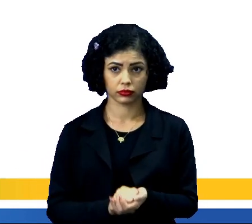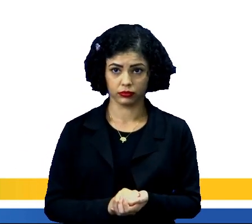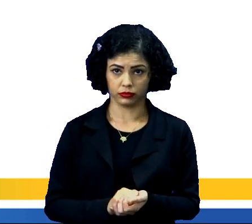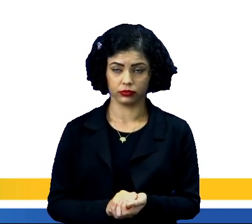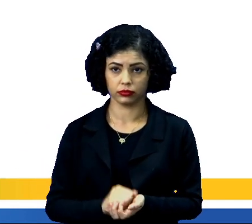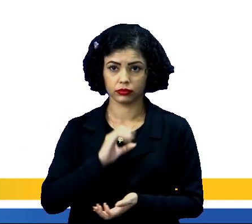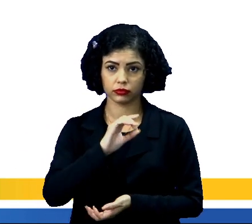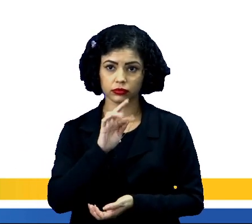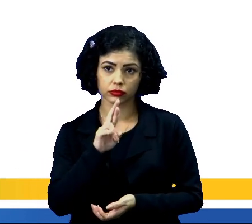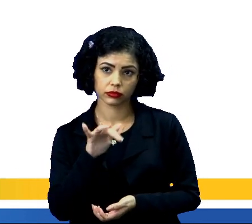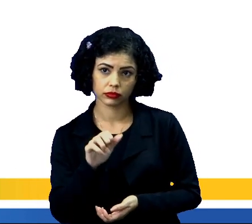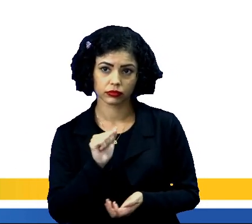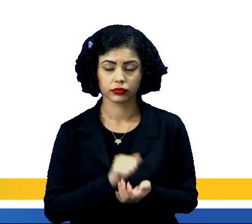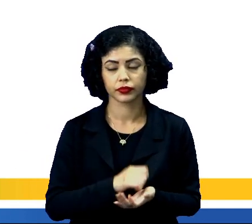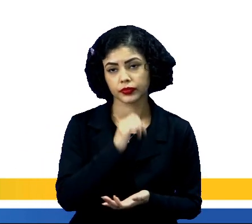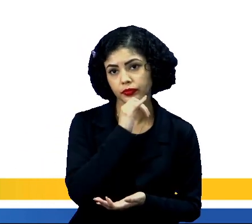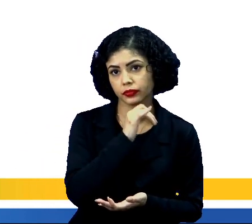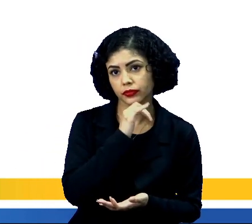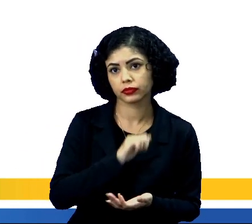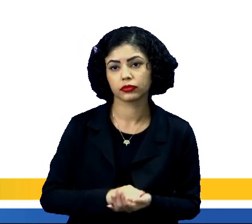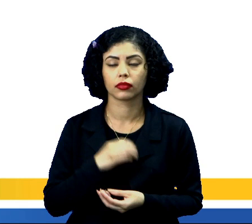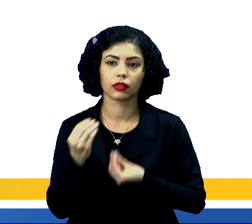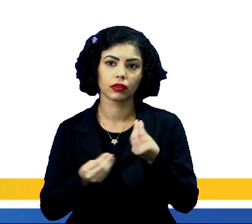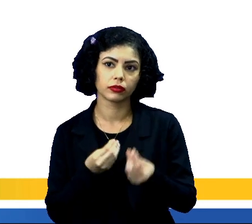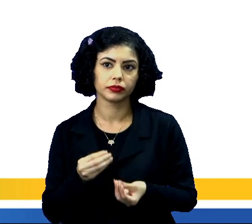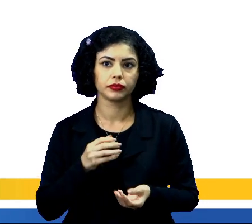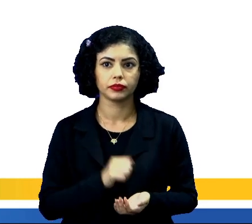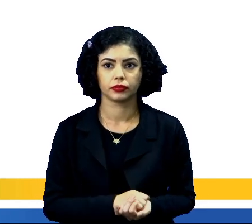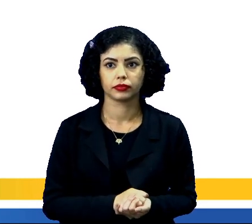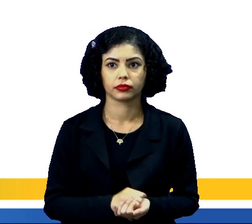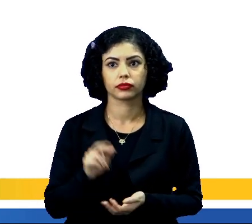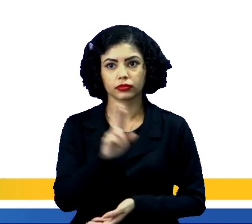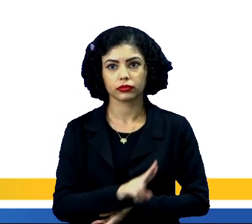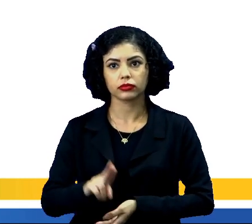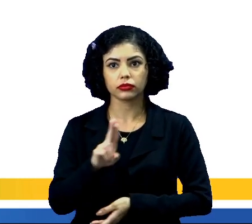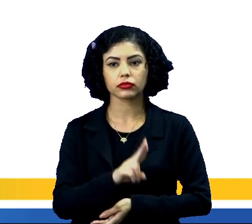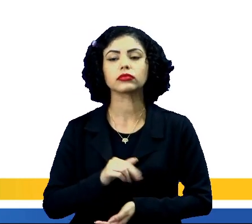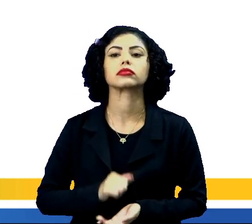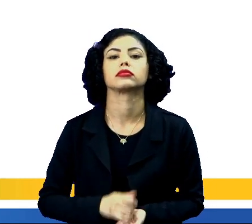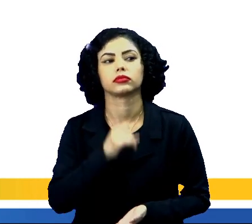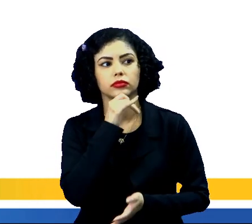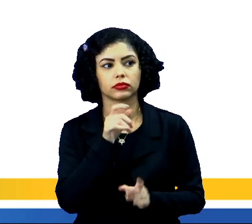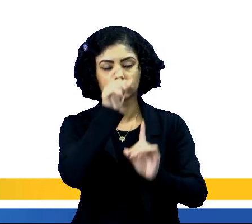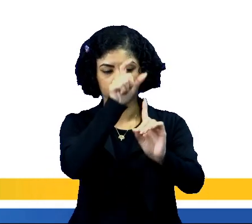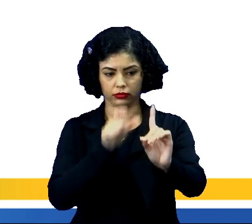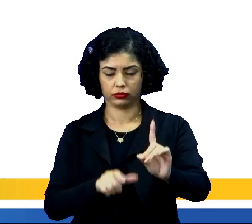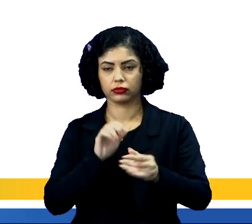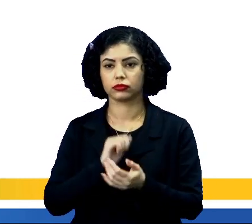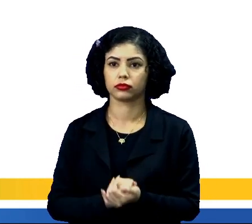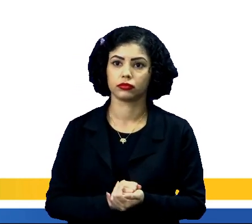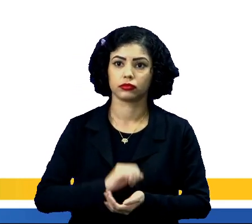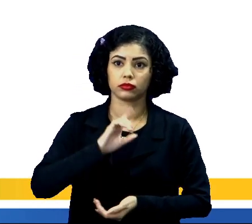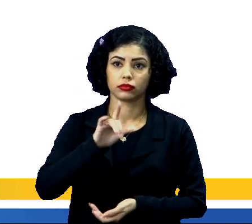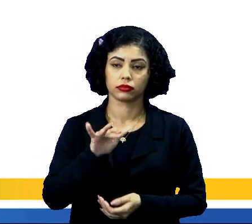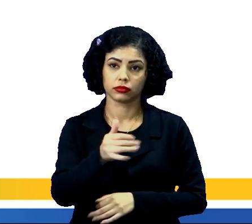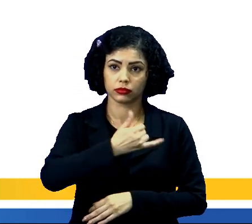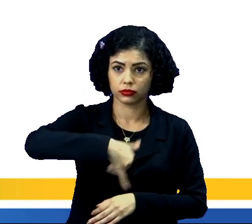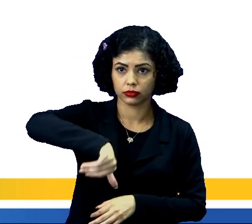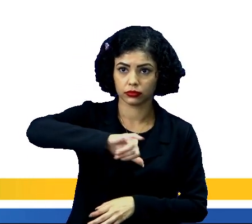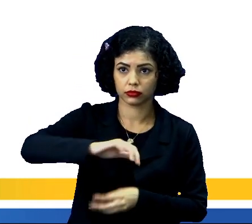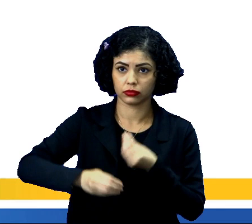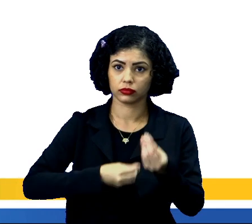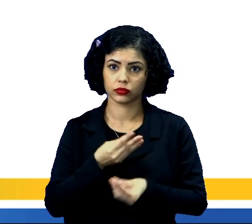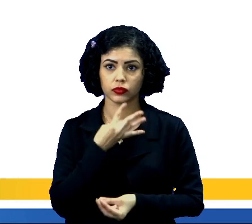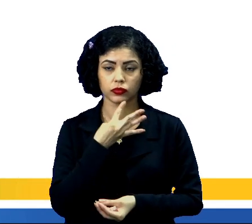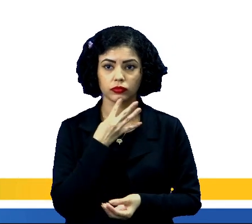Aí a gente tem os croquis, por exemplo, do John Constable, né? Eles são usados como referência para suas pinturas a óleo e foram reconhecidos